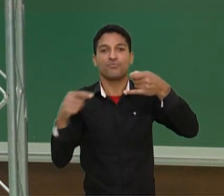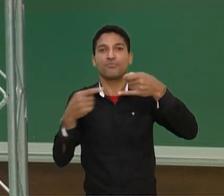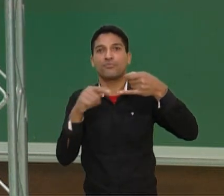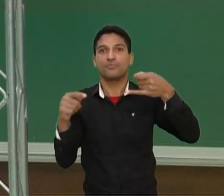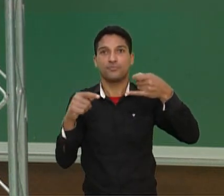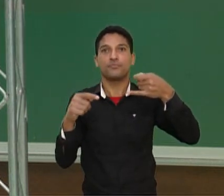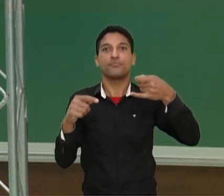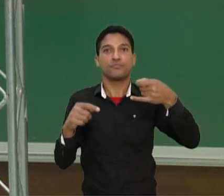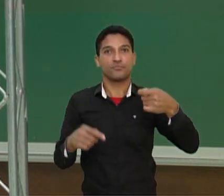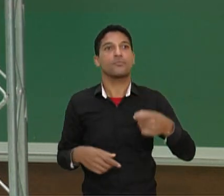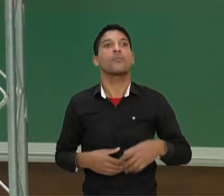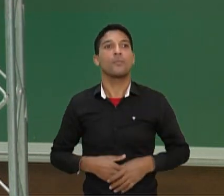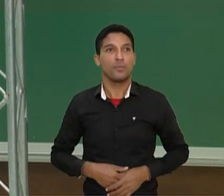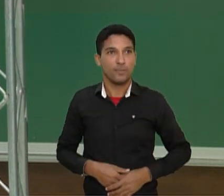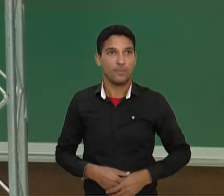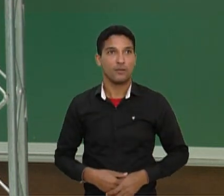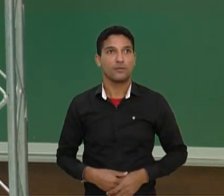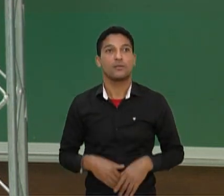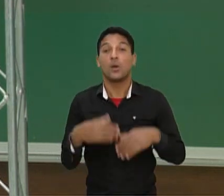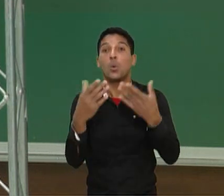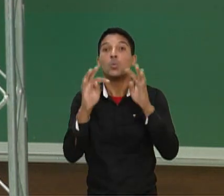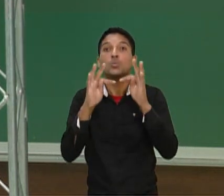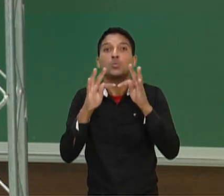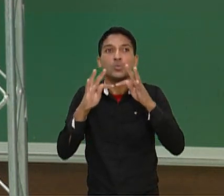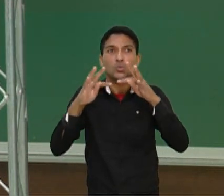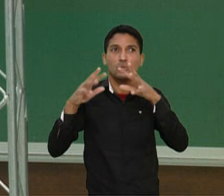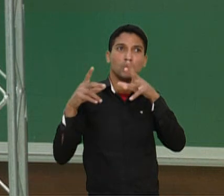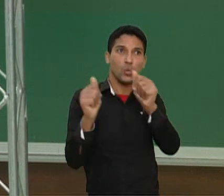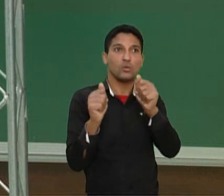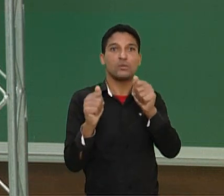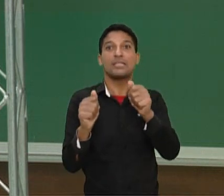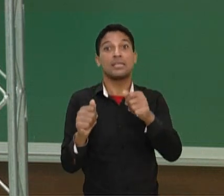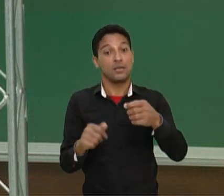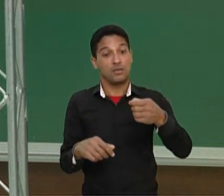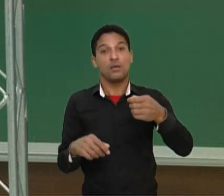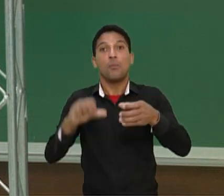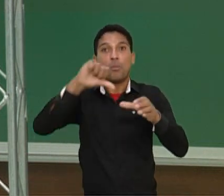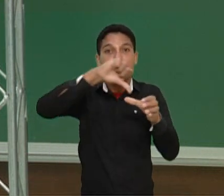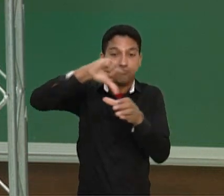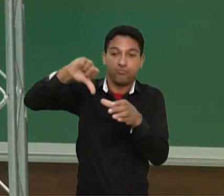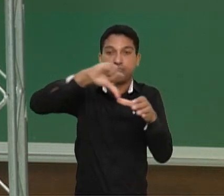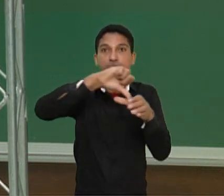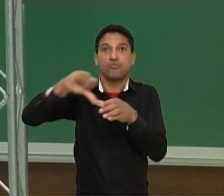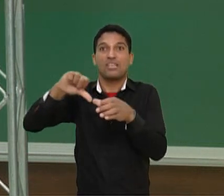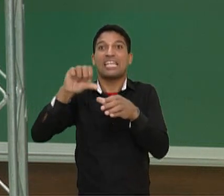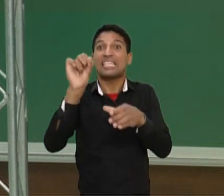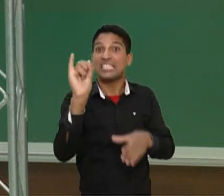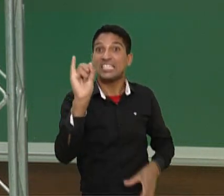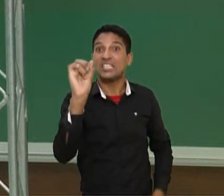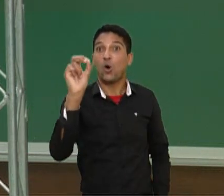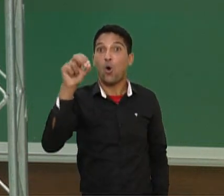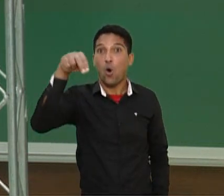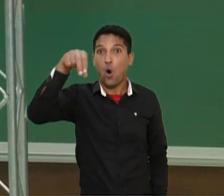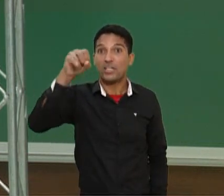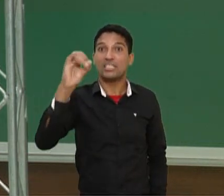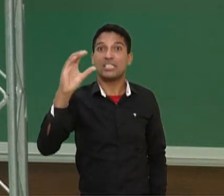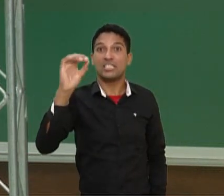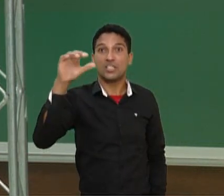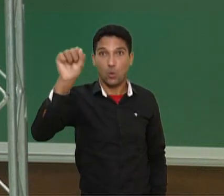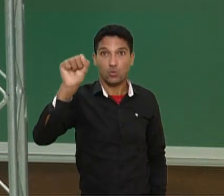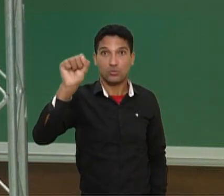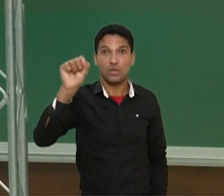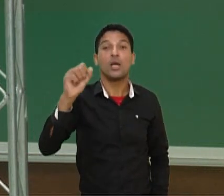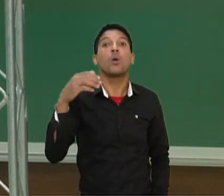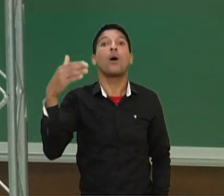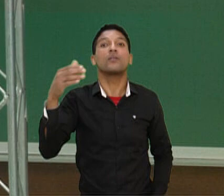Vamos lá. Então ele percebeu que todos os compostos iônicos, quando dissolvidos, né,